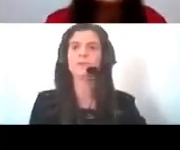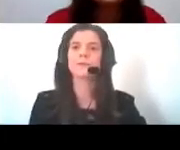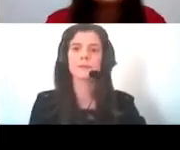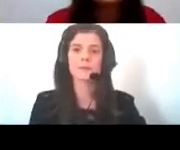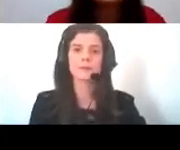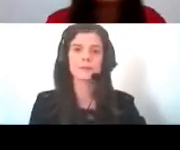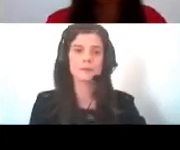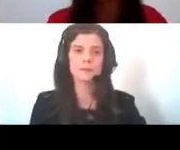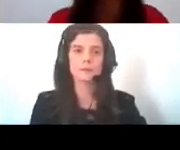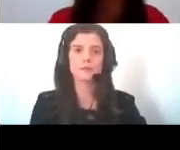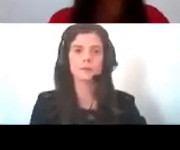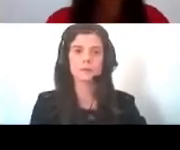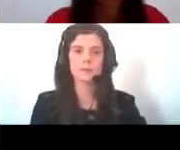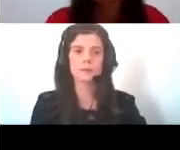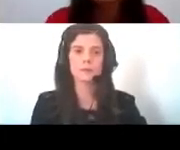trabalho.